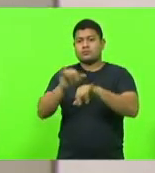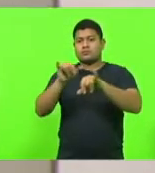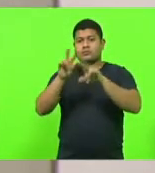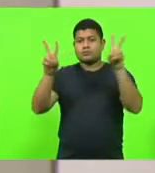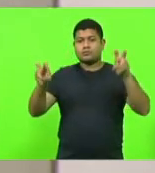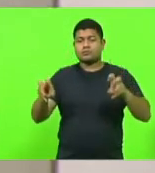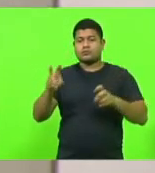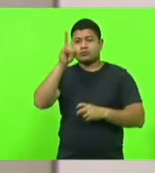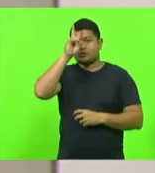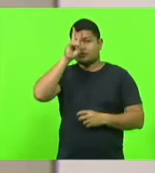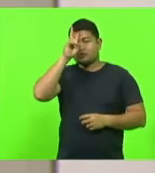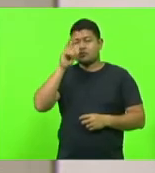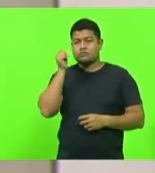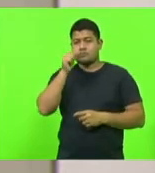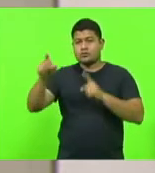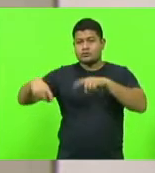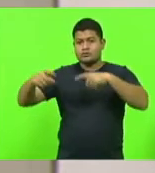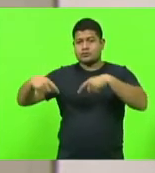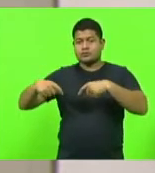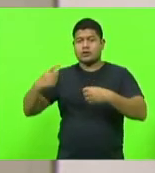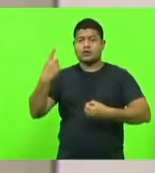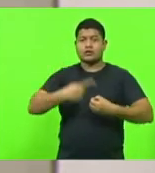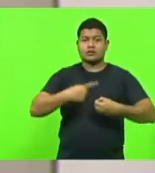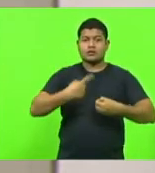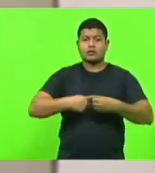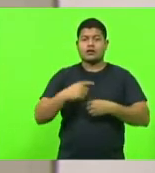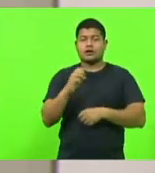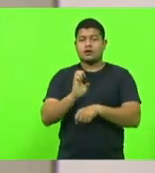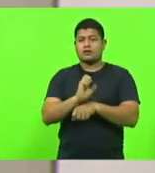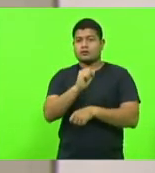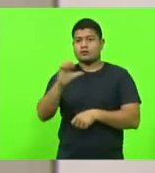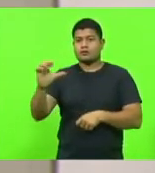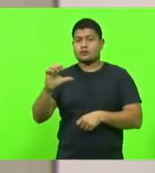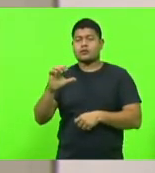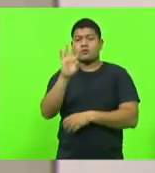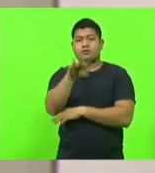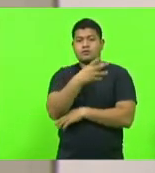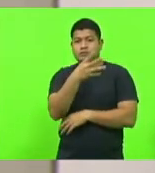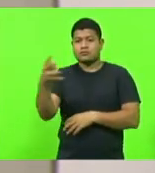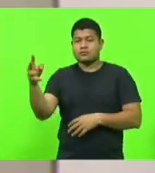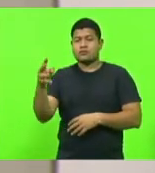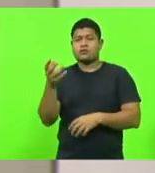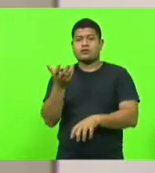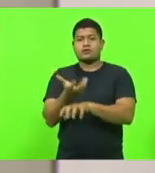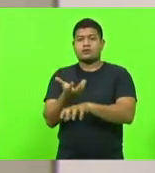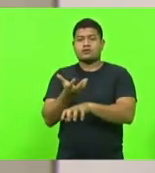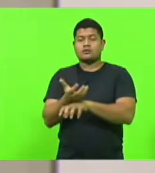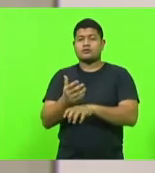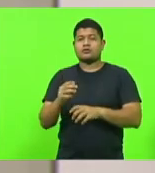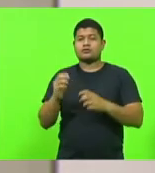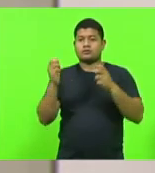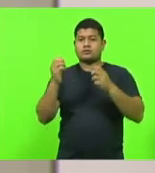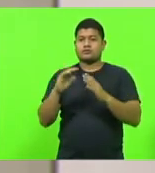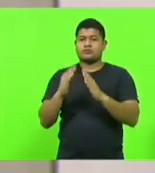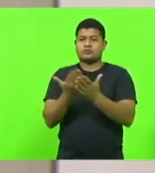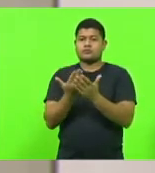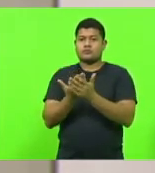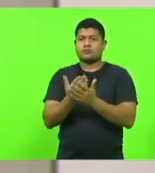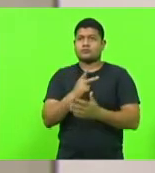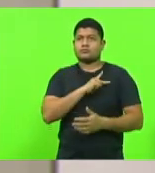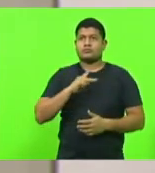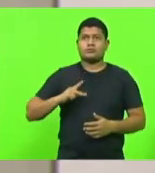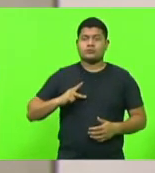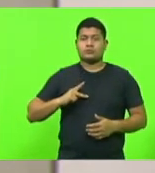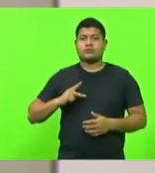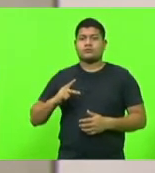Mulheres do Campo e Cidade em Santa Catarina, no currículo das escolas públicas e privadas do Estado de Santa Catarina. Deputados que